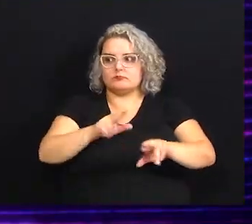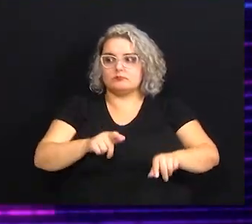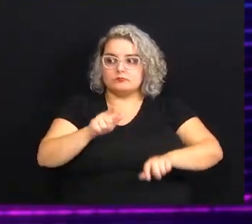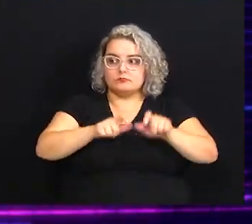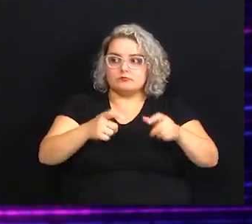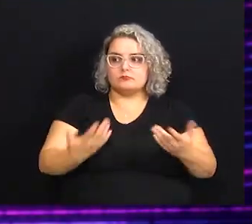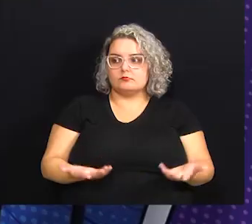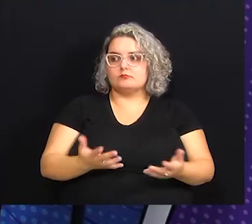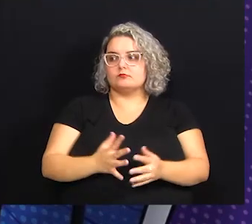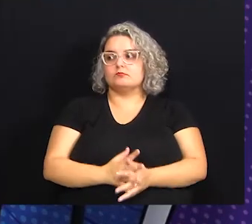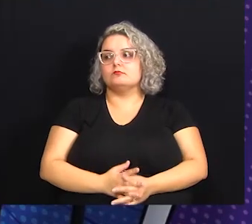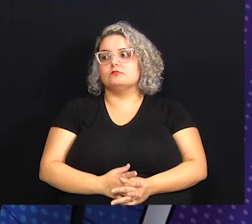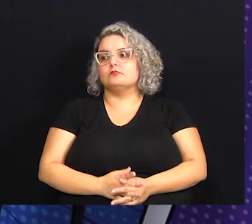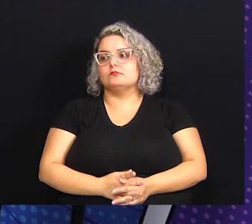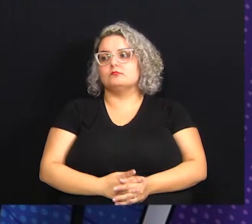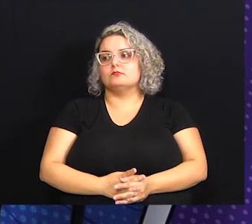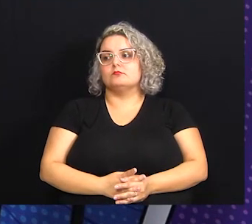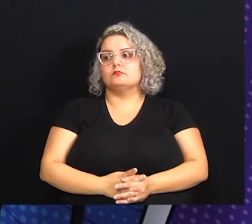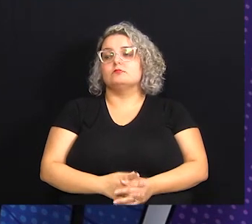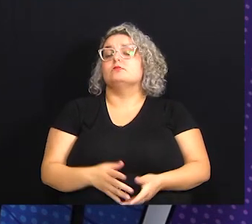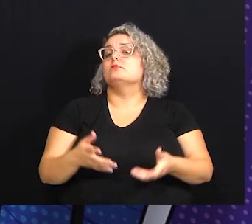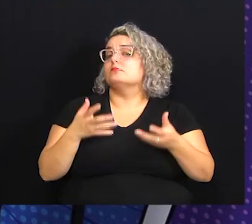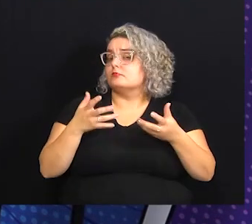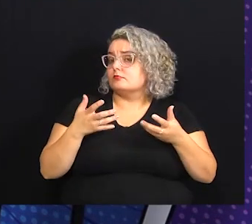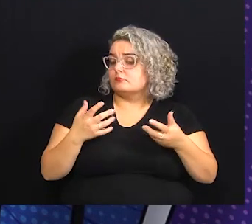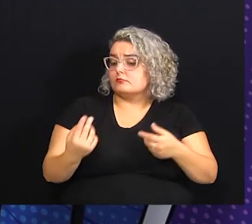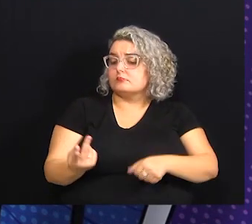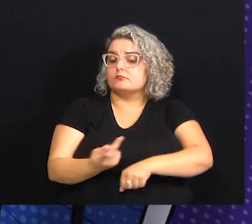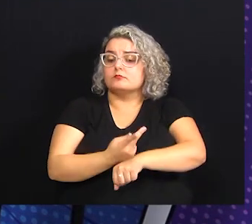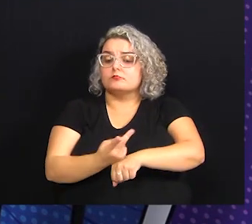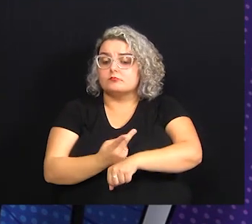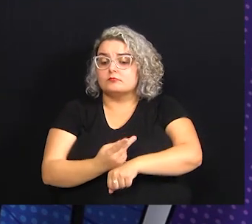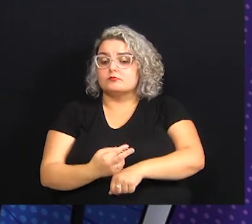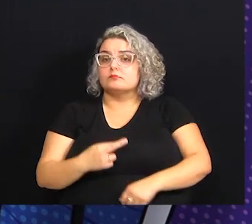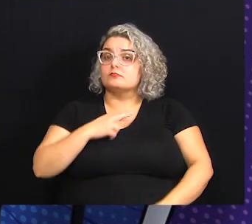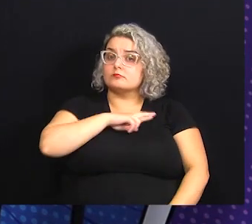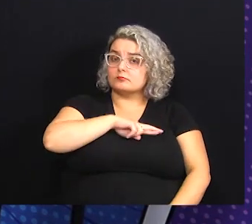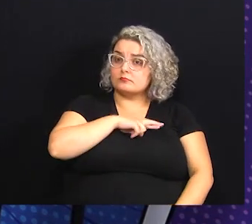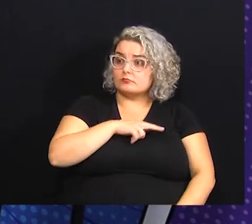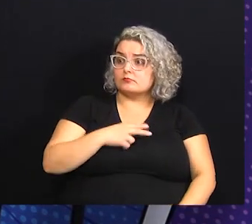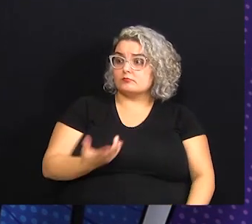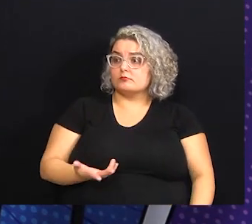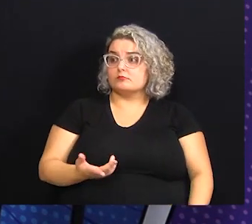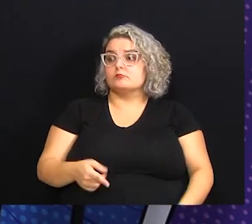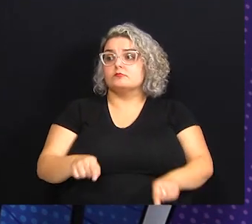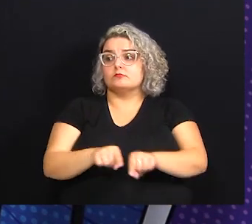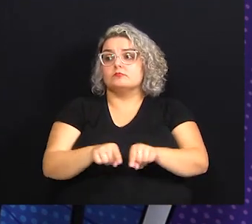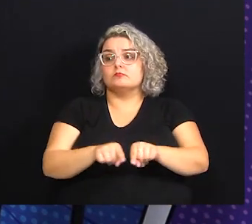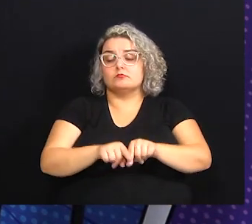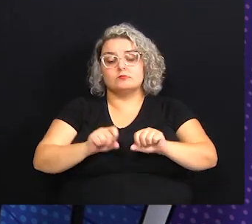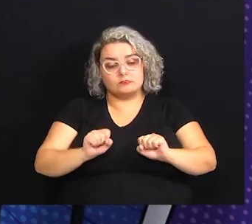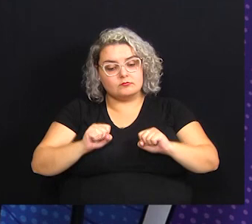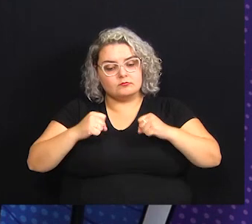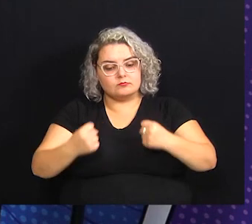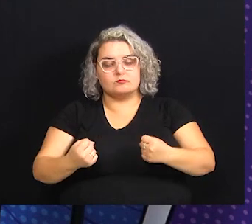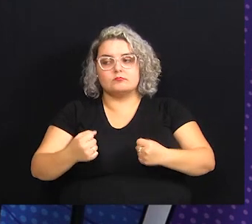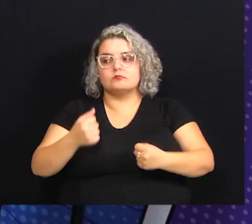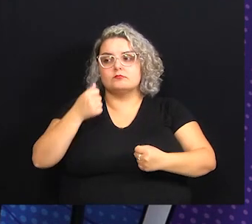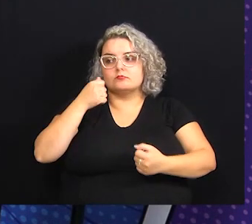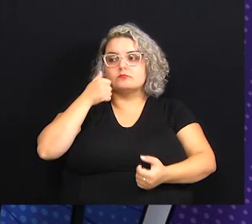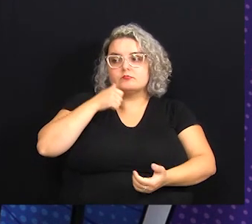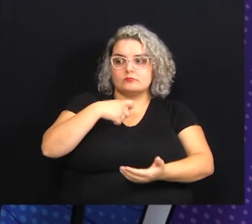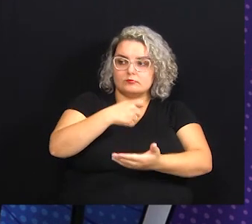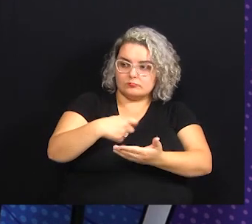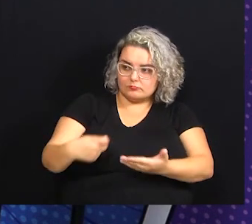muito da pessoa. Então, ela busca esse romance para ela e, ao mesmo tempo, ela luta como autora nacional, porque o livro se passa